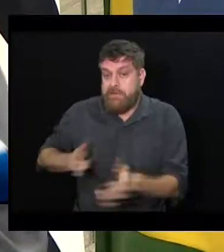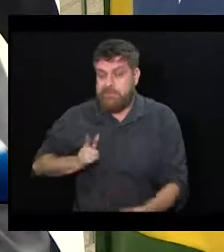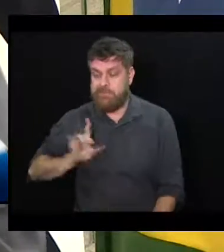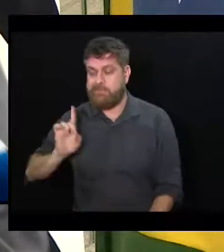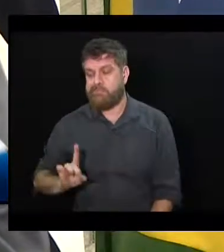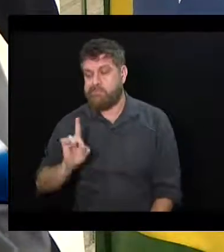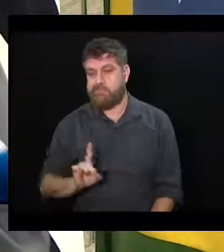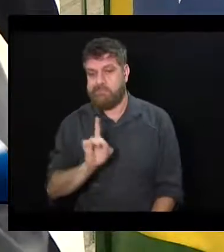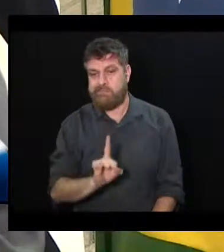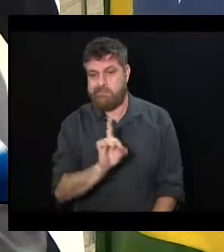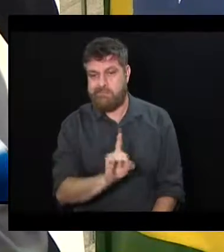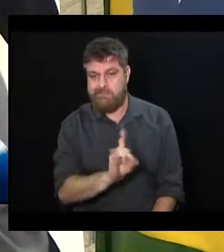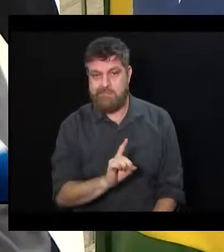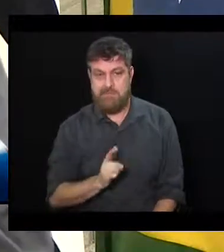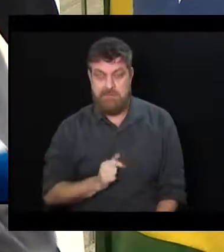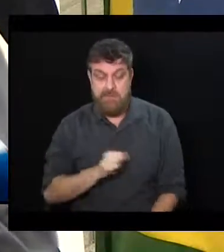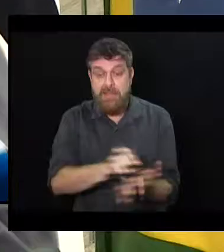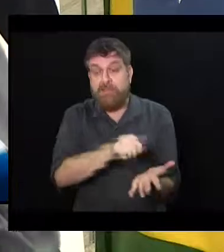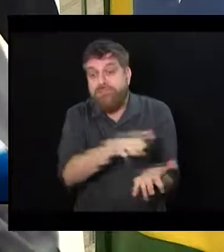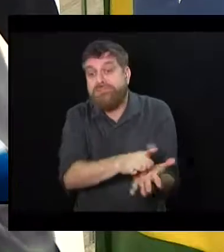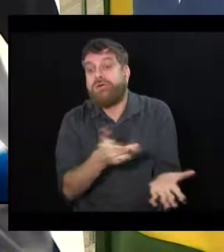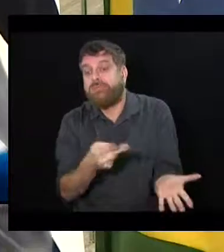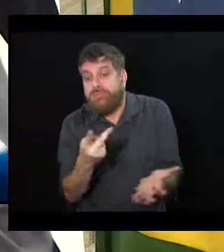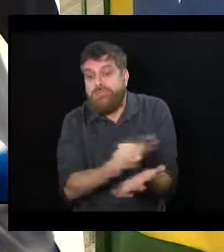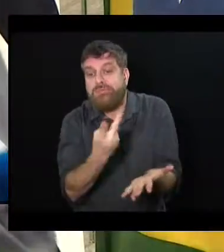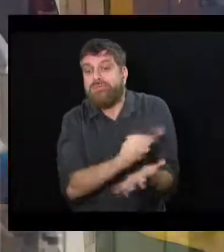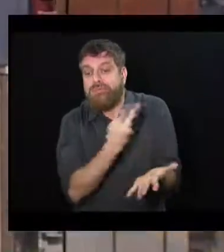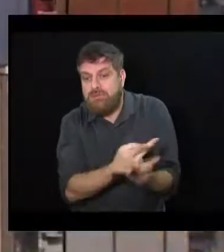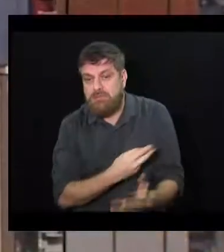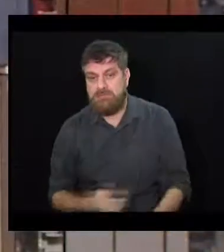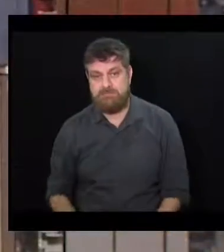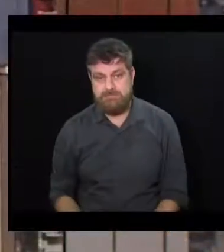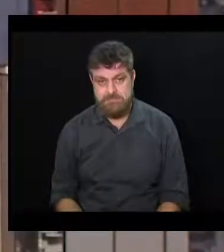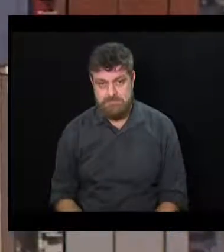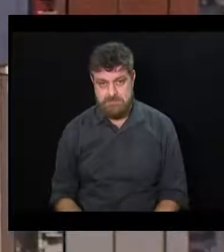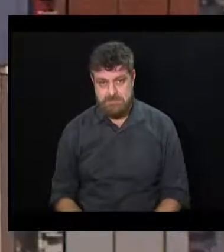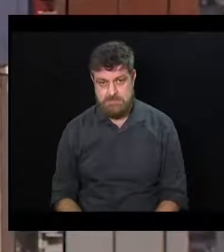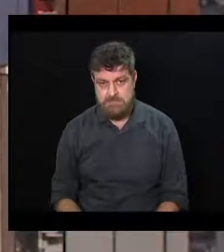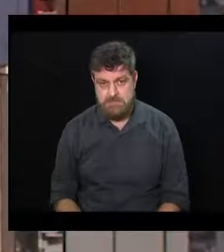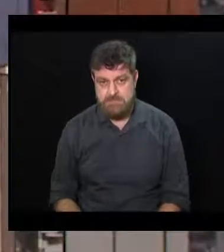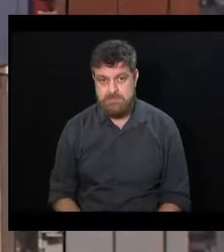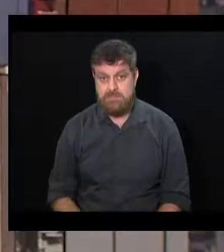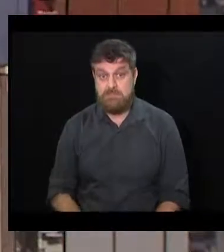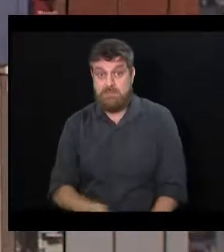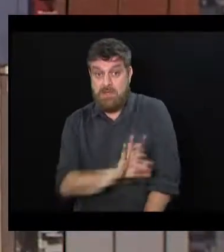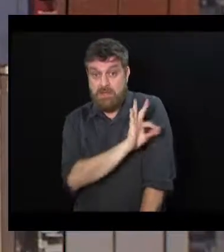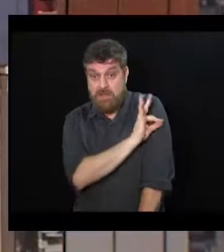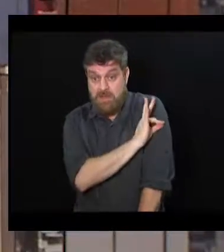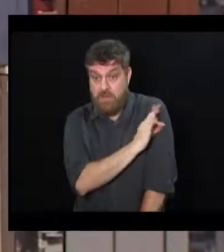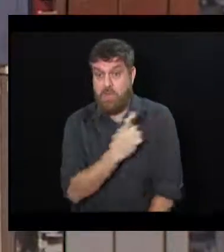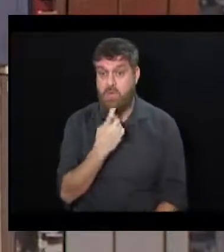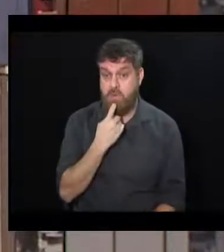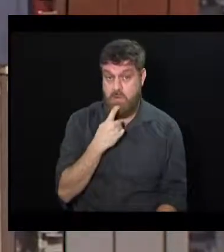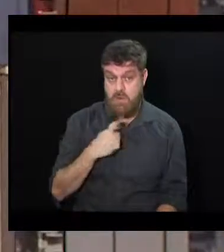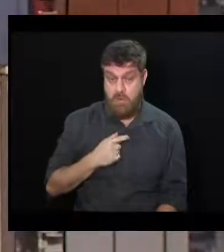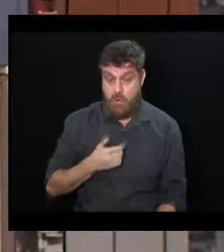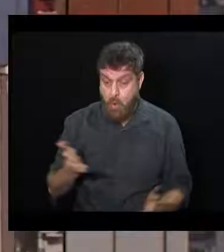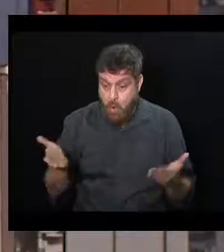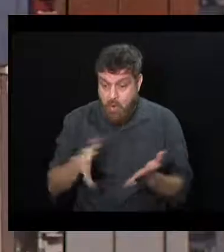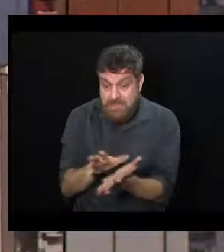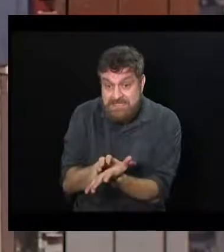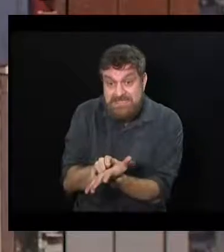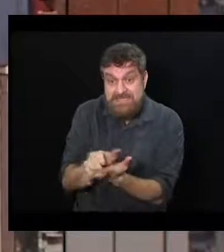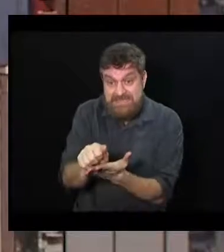poder recorrer a uma multa aqui na nossa cidade. A Prefeitura de Campinas abriu hoje